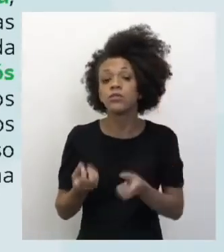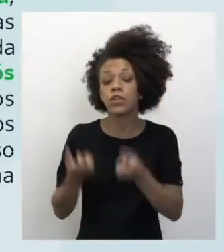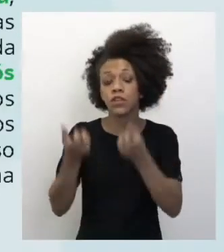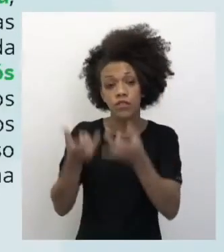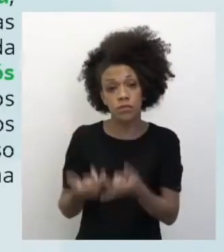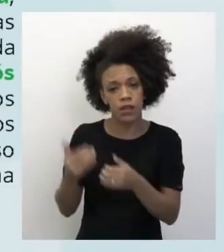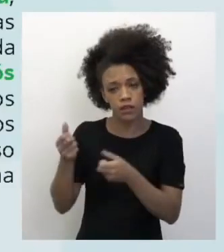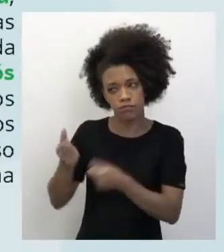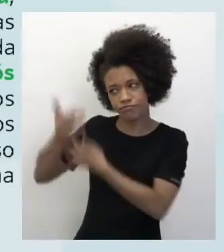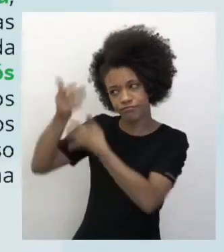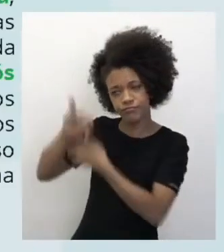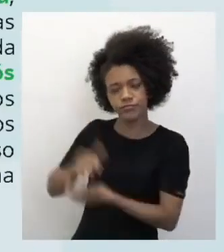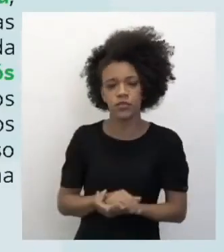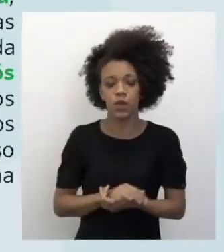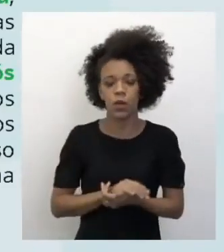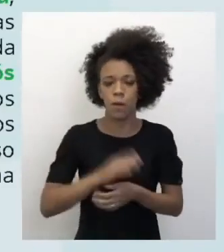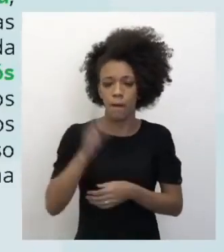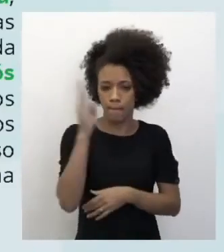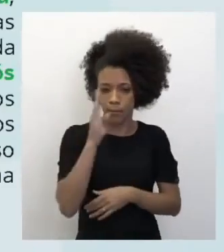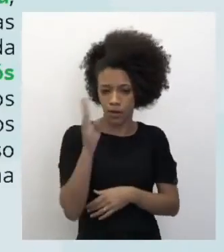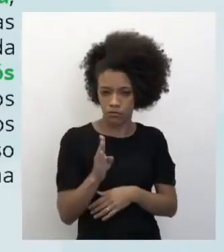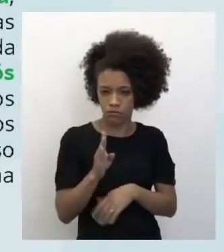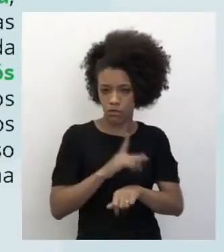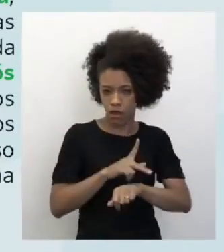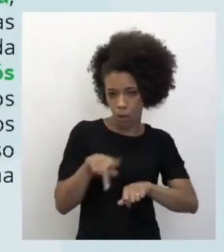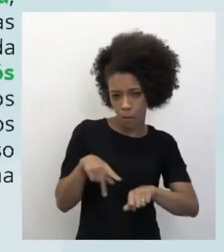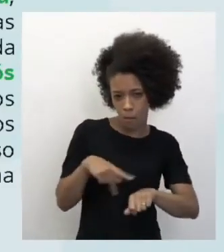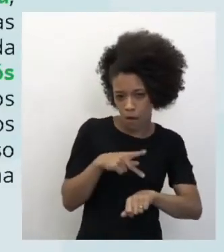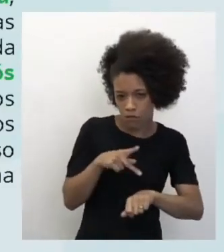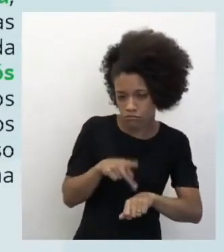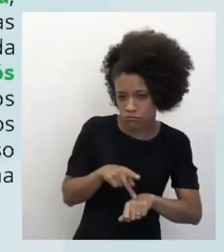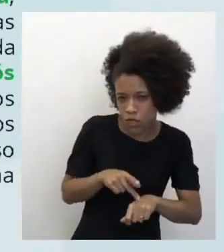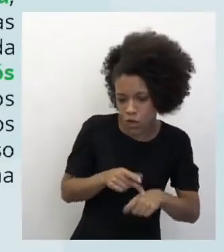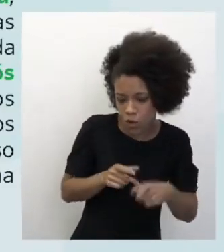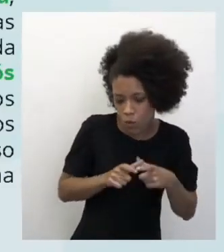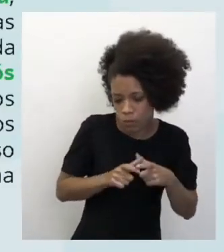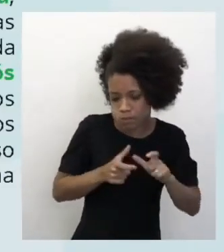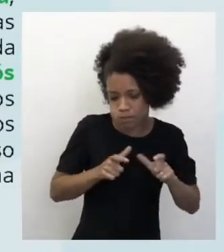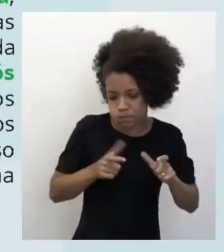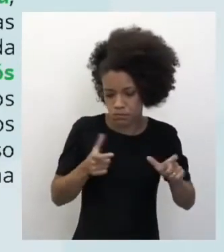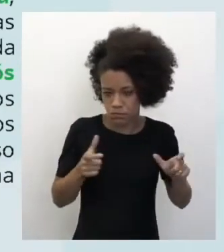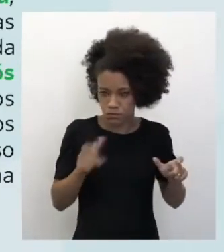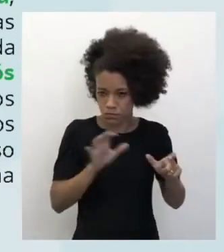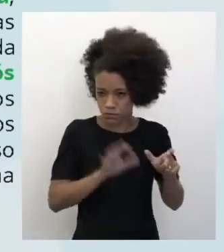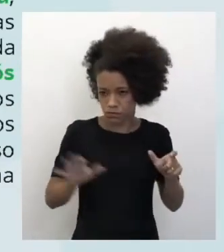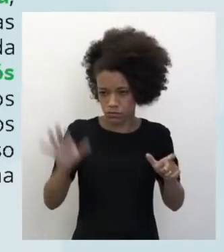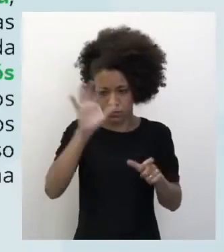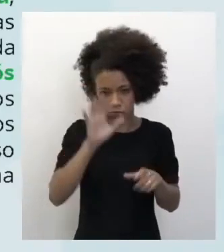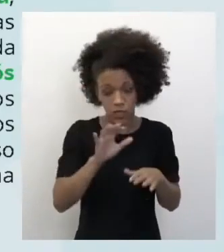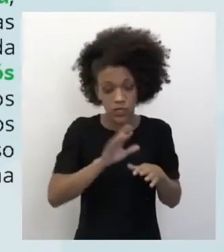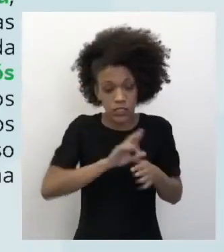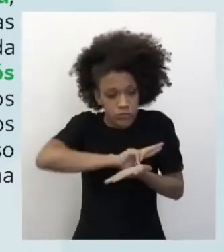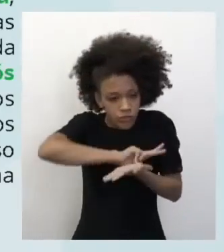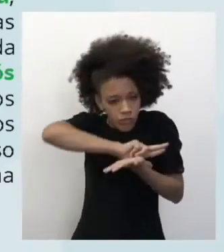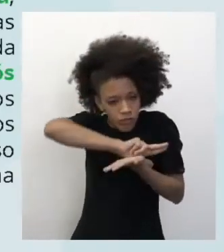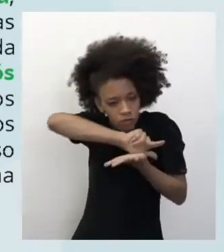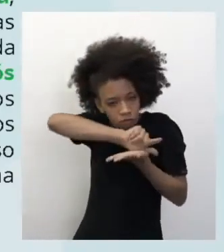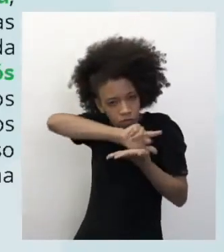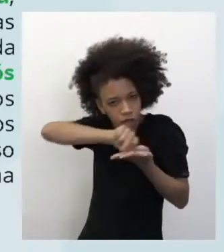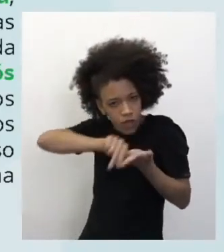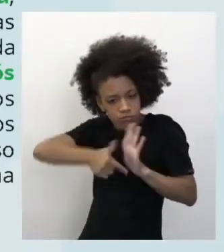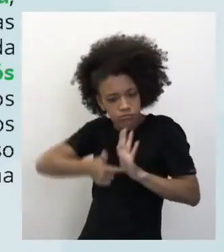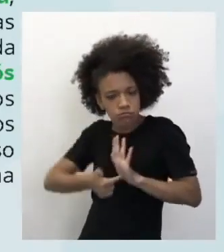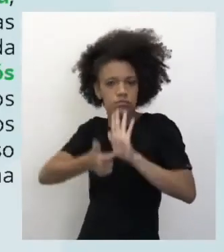chat. O Brasil é um país com grande extensão territorial e uma diversidade revelada